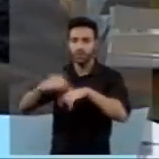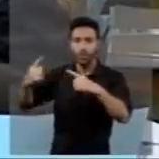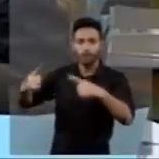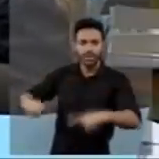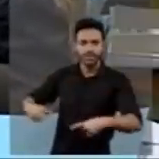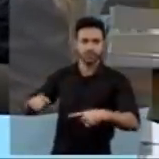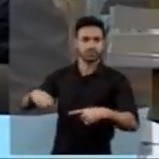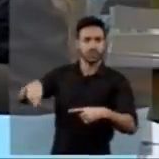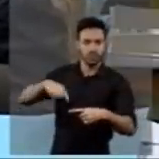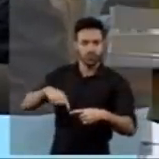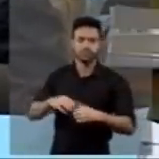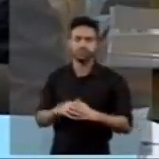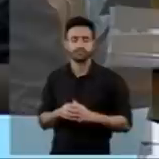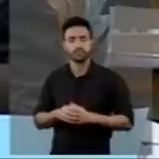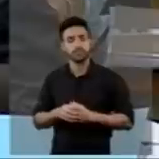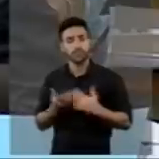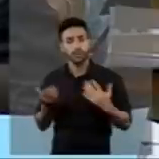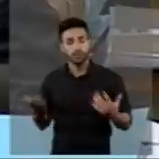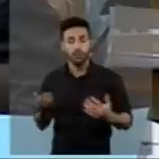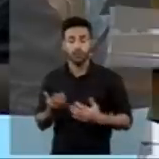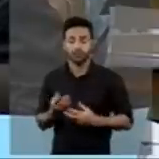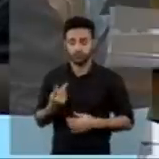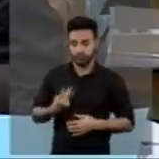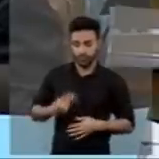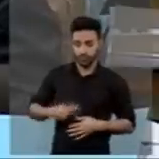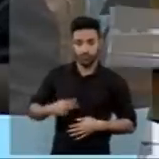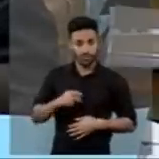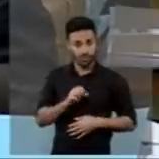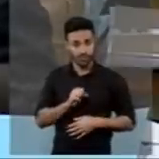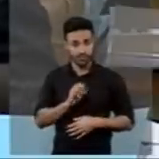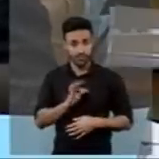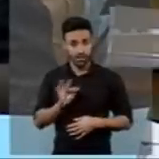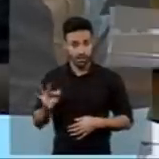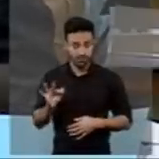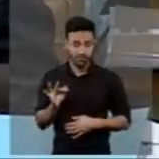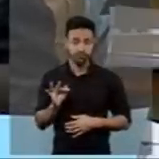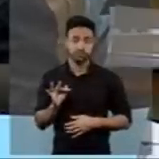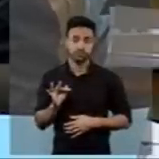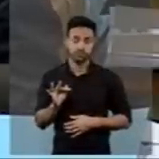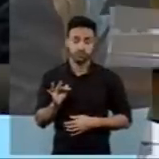competição, esta Corte entendeu de